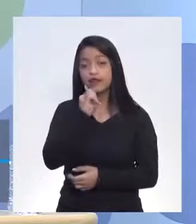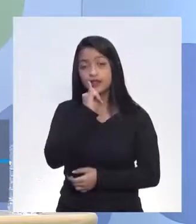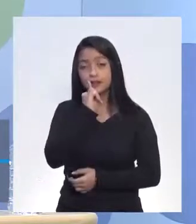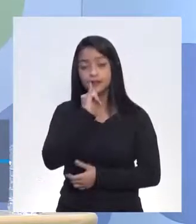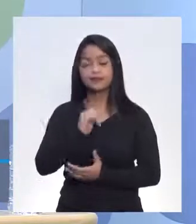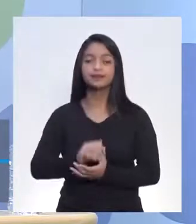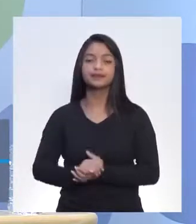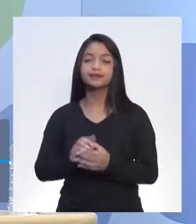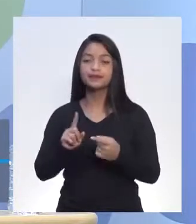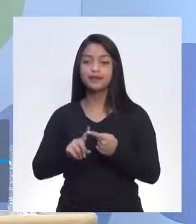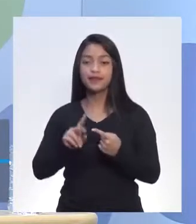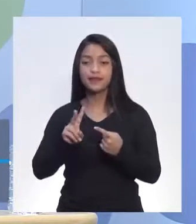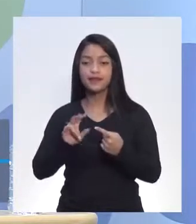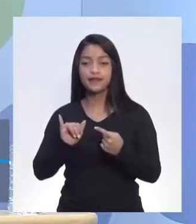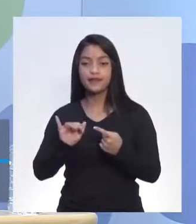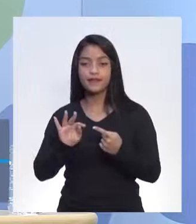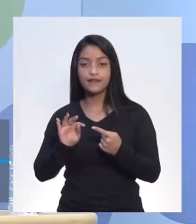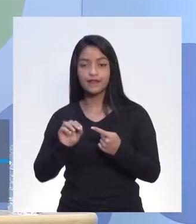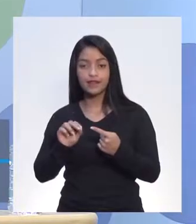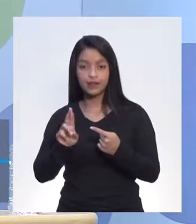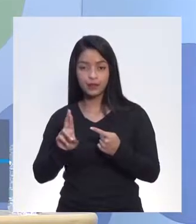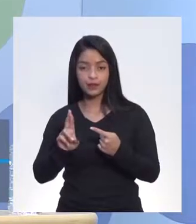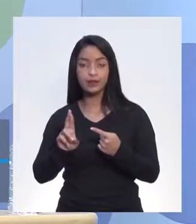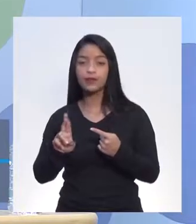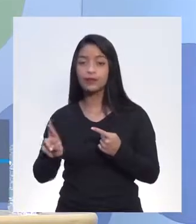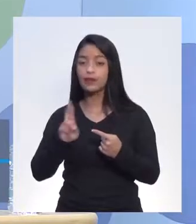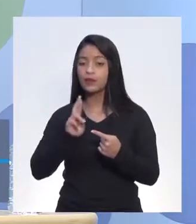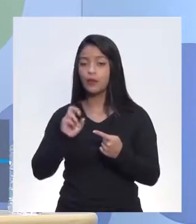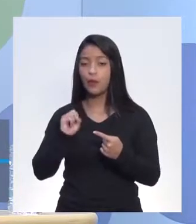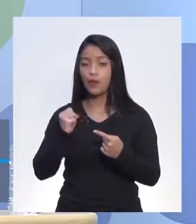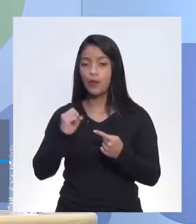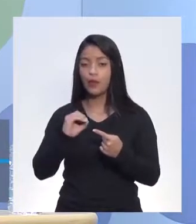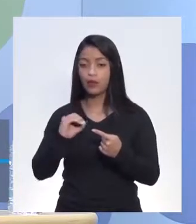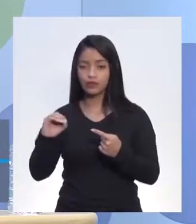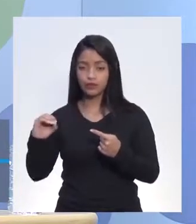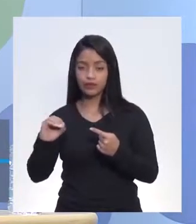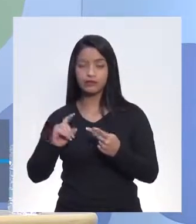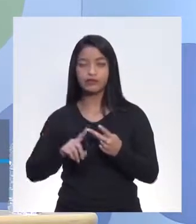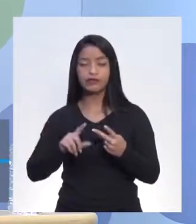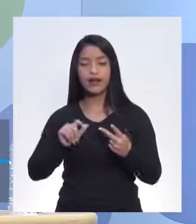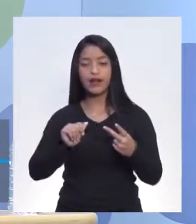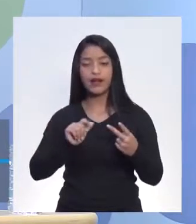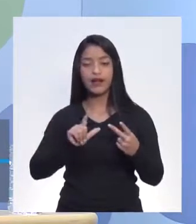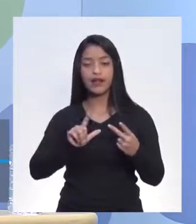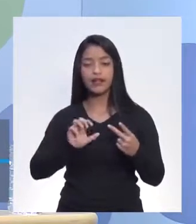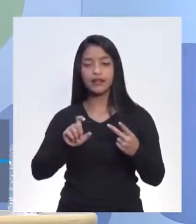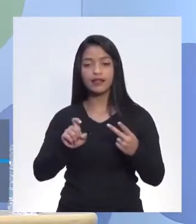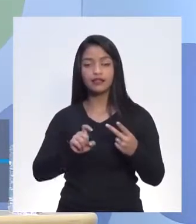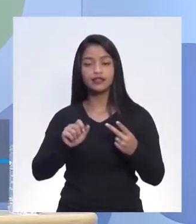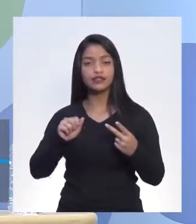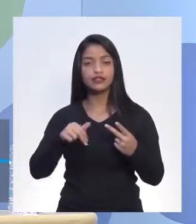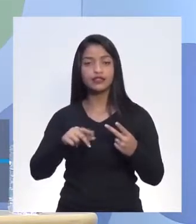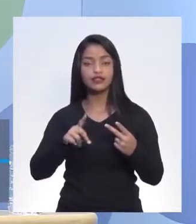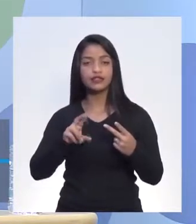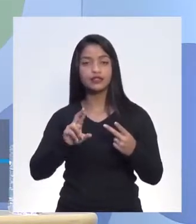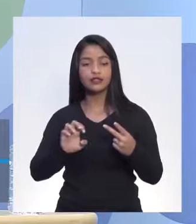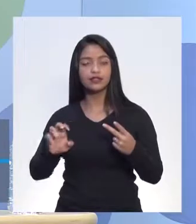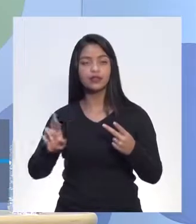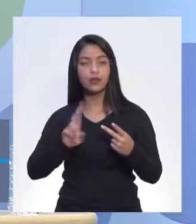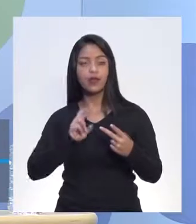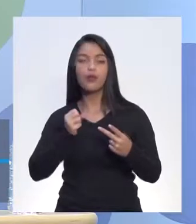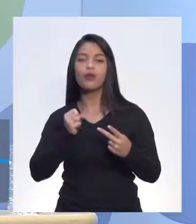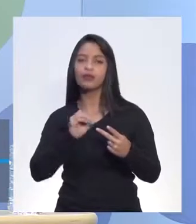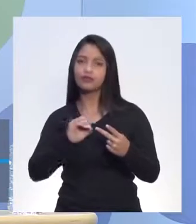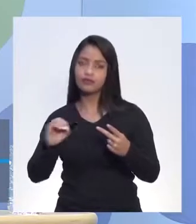tive o Vitor Gabriel colocando 800, o Alexandre colocando como 800,